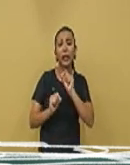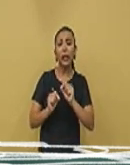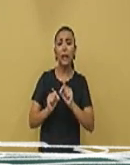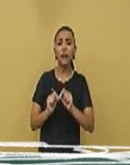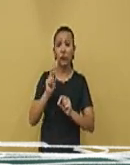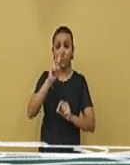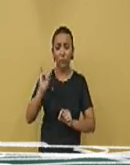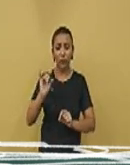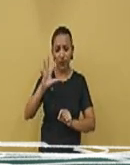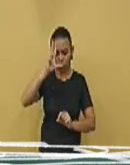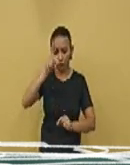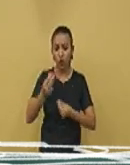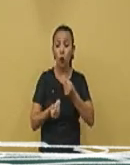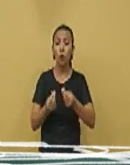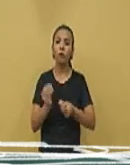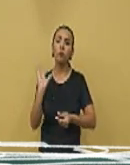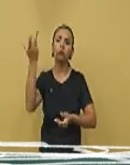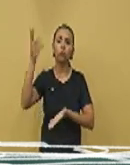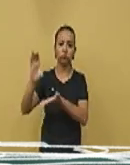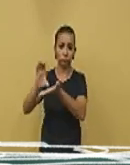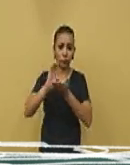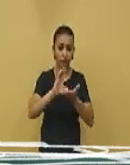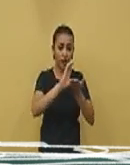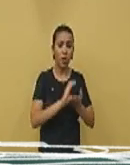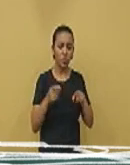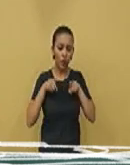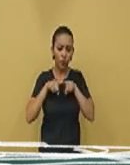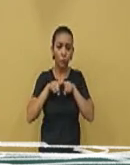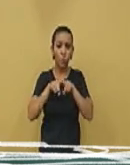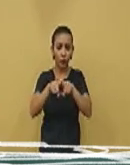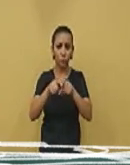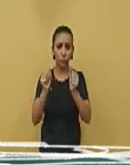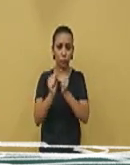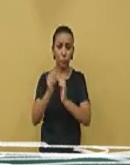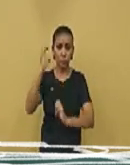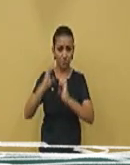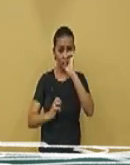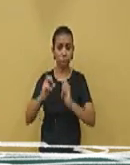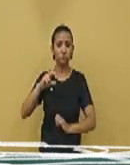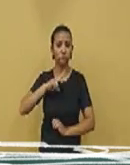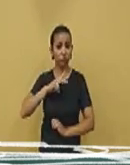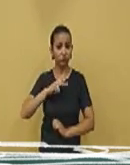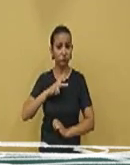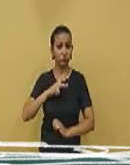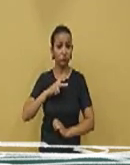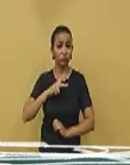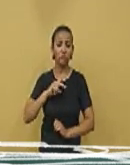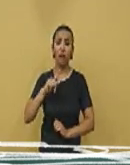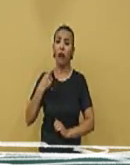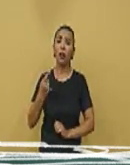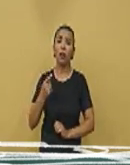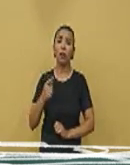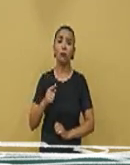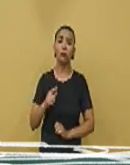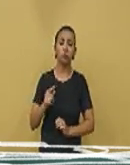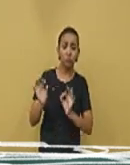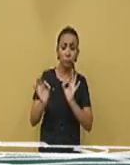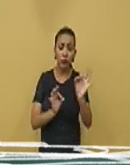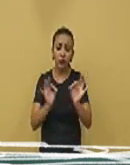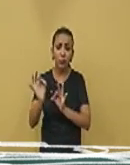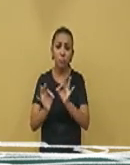ser esse investimento, esse convênio com a empresa privada, é os órgãos superiores, com a discussão dentro